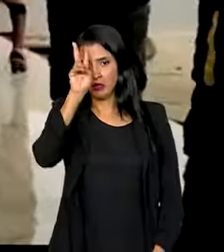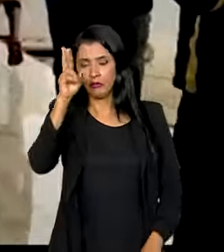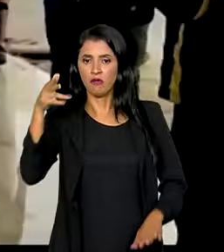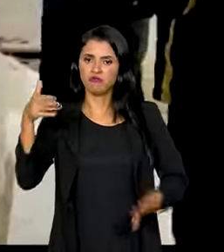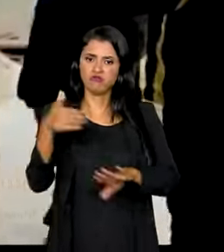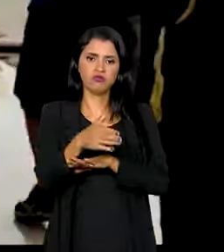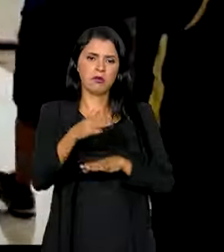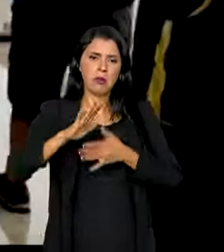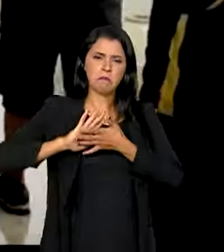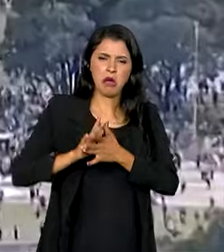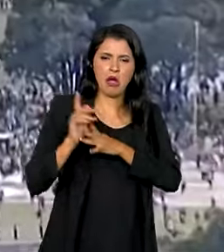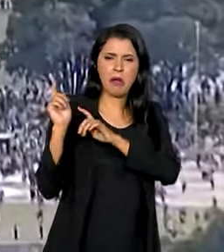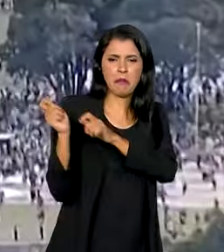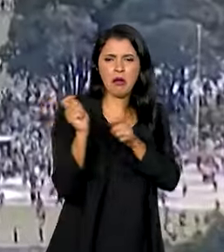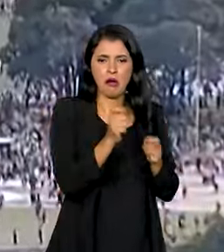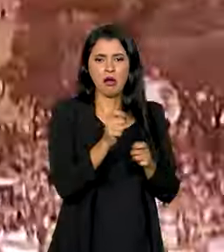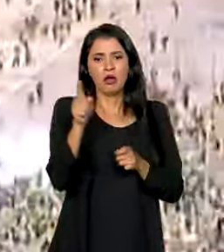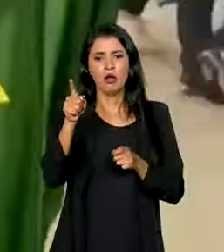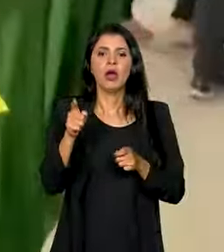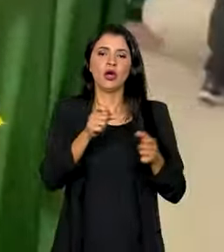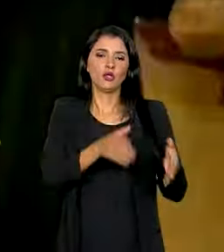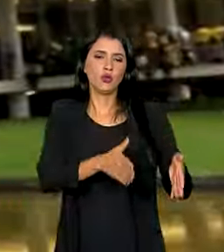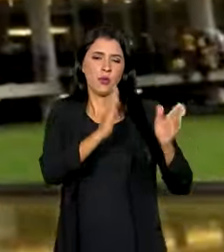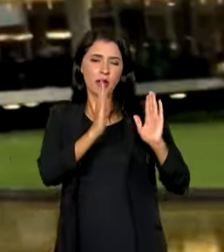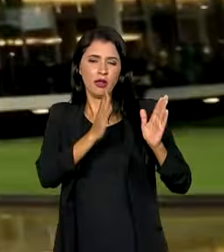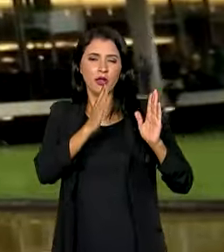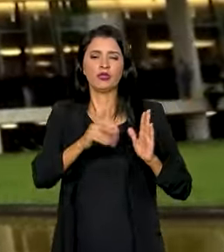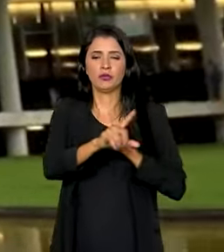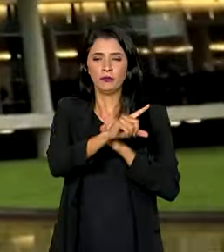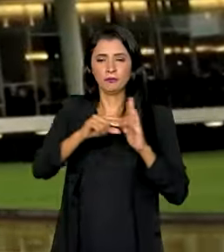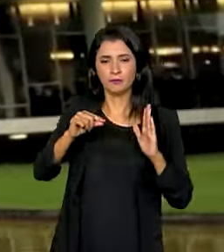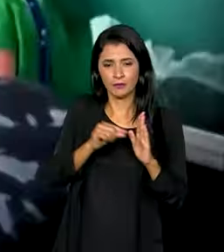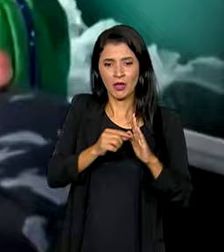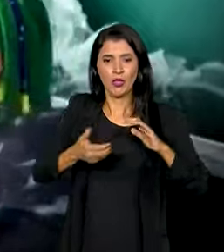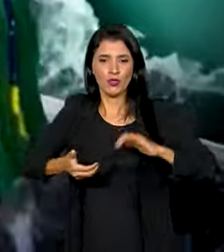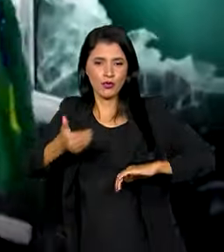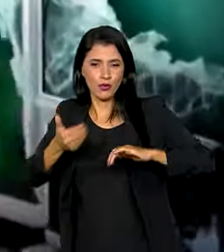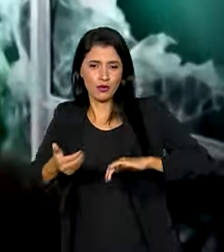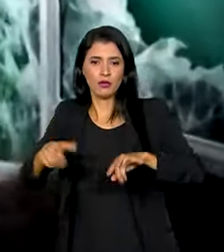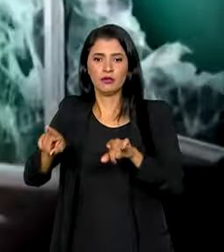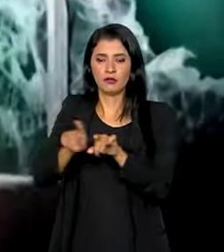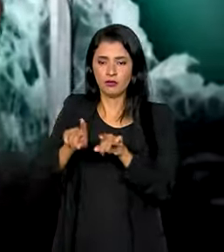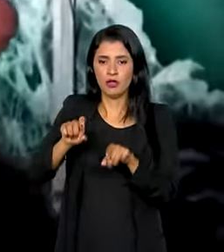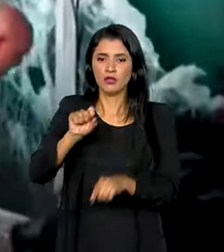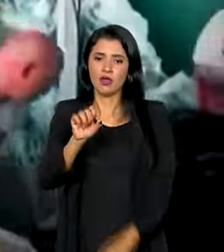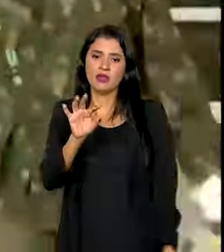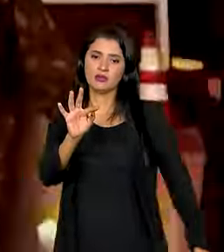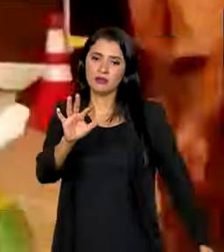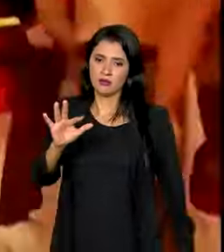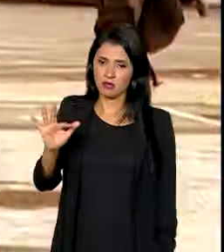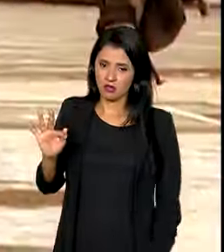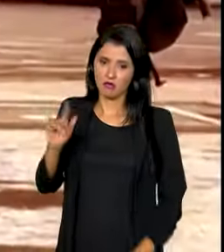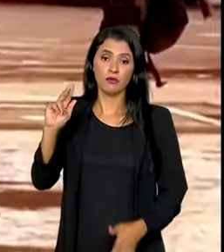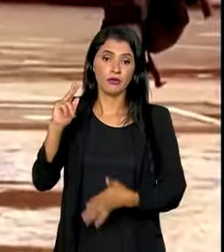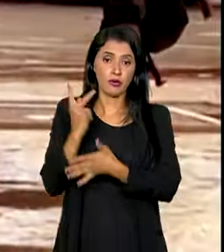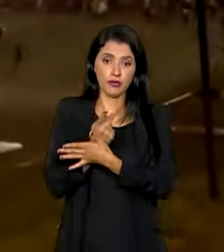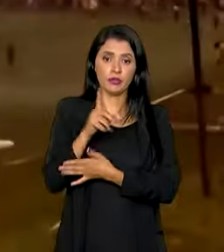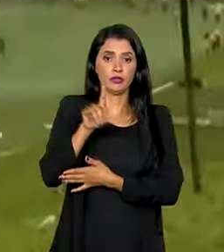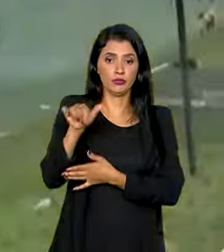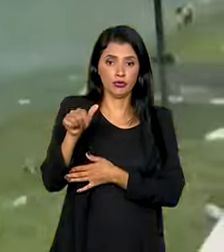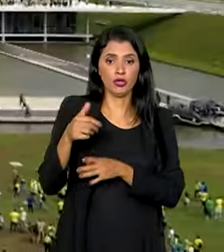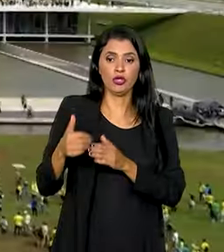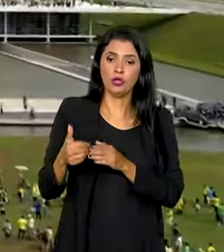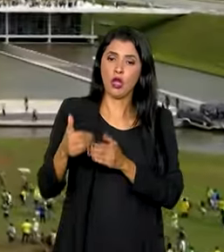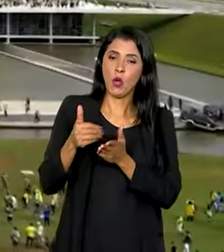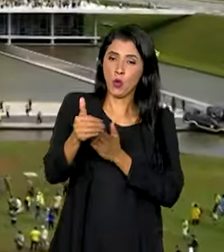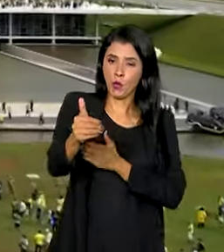e depredação dos prédios do Palácio da Alvorada, do Congresso Nacional e do Supremo Tribunal Federal, ocorrida nesta data, no